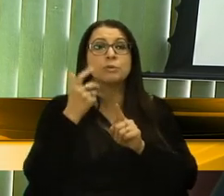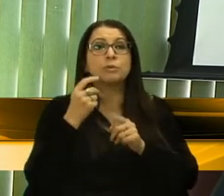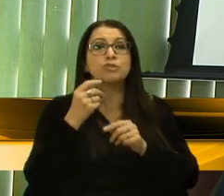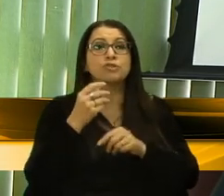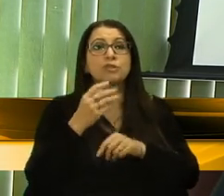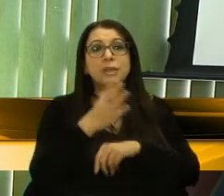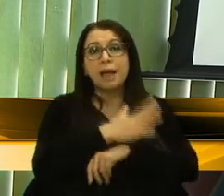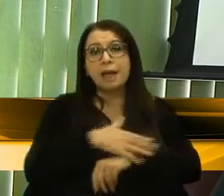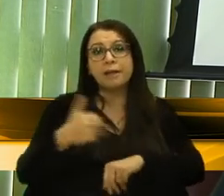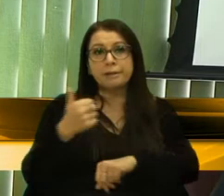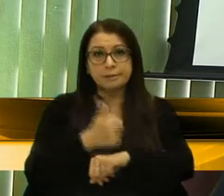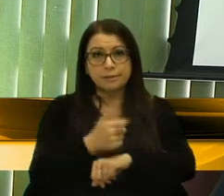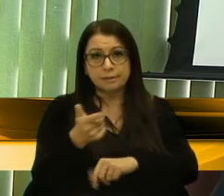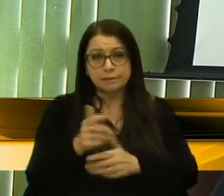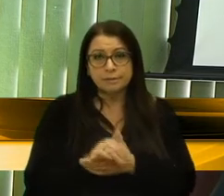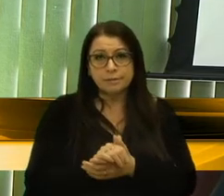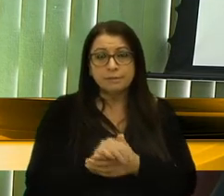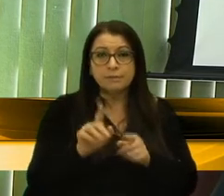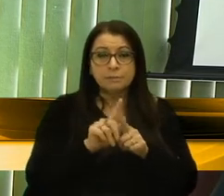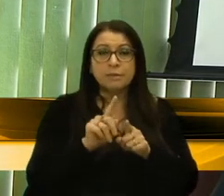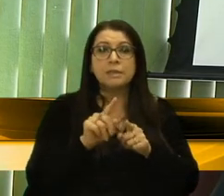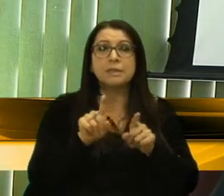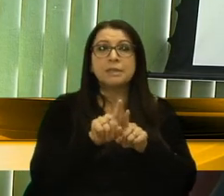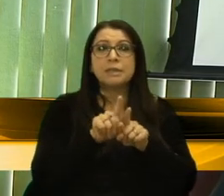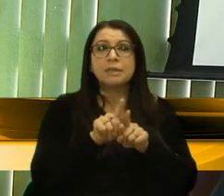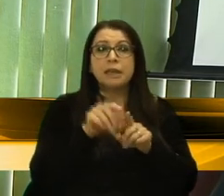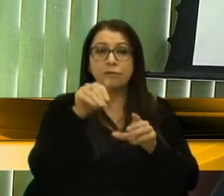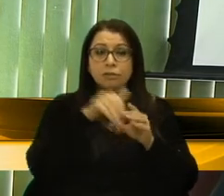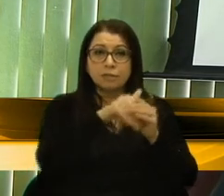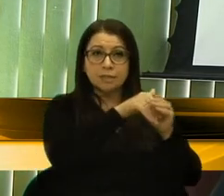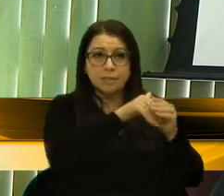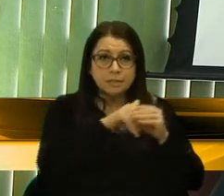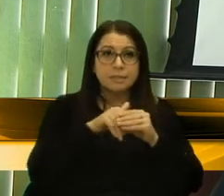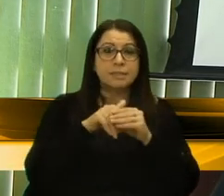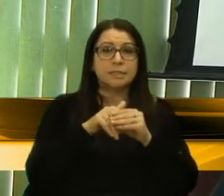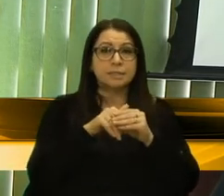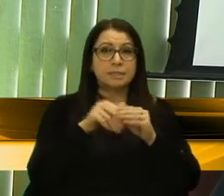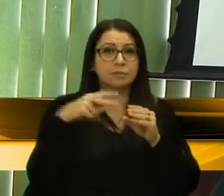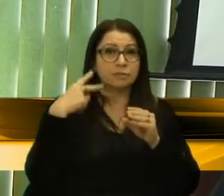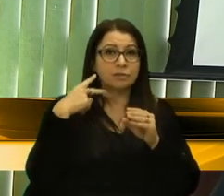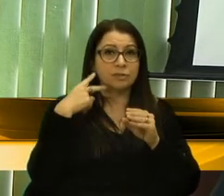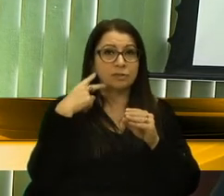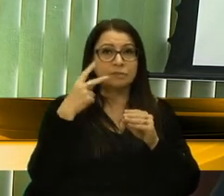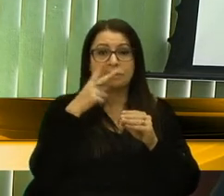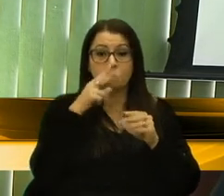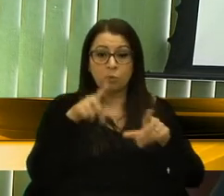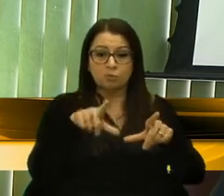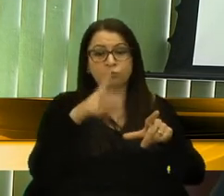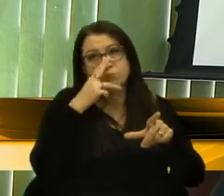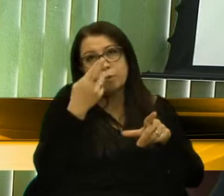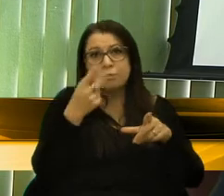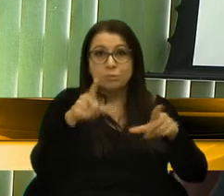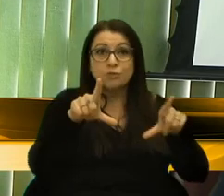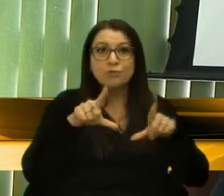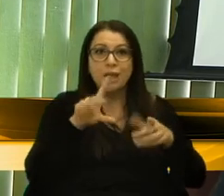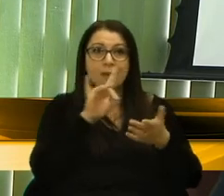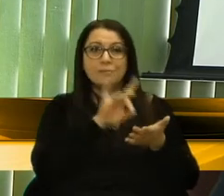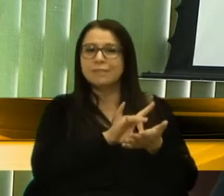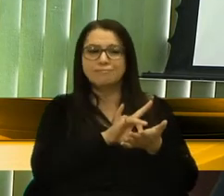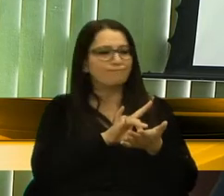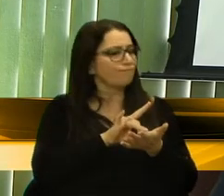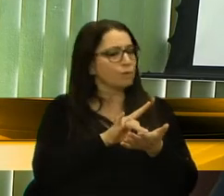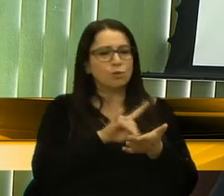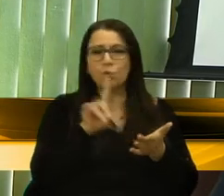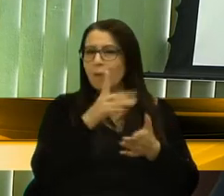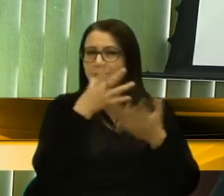cassação. A votação esmagadora desse parlamento foi o certificado oficial da